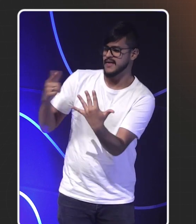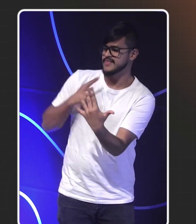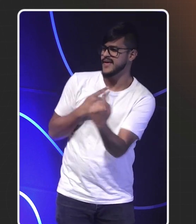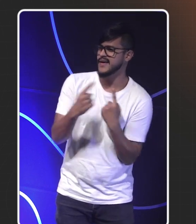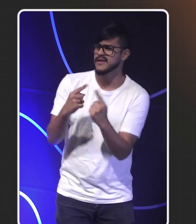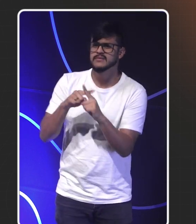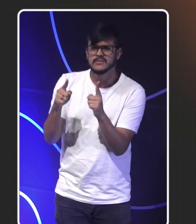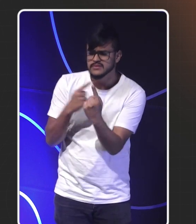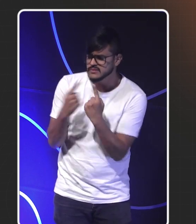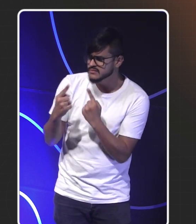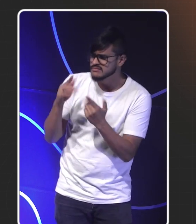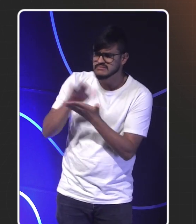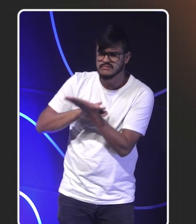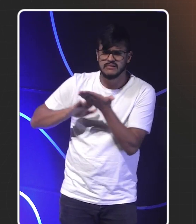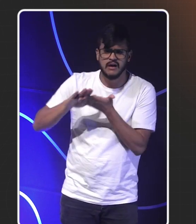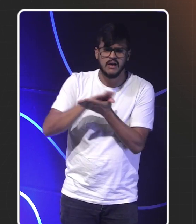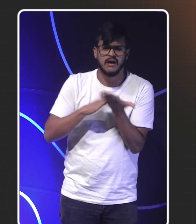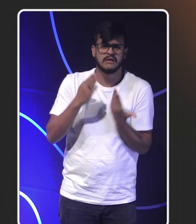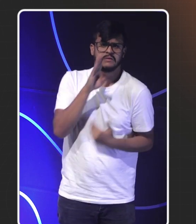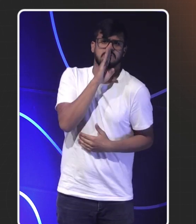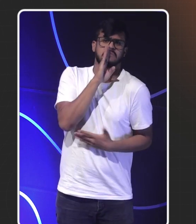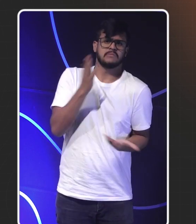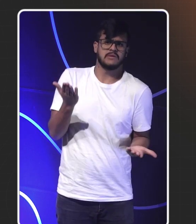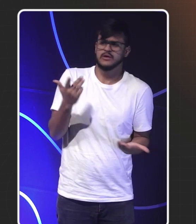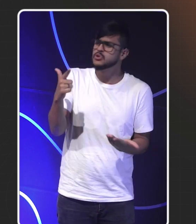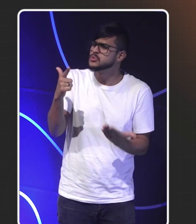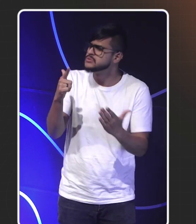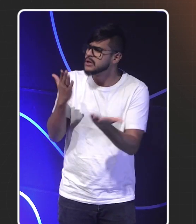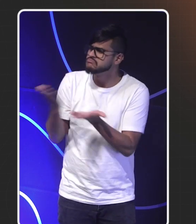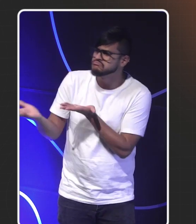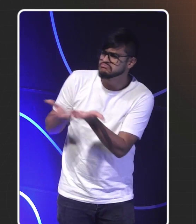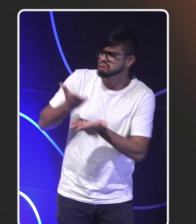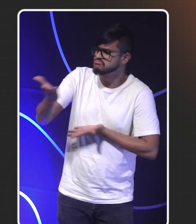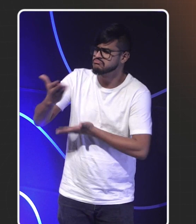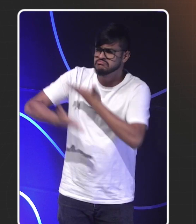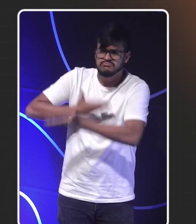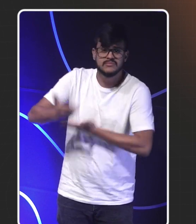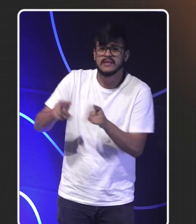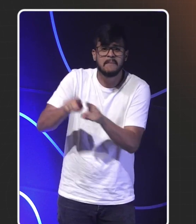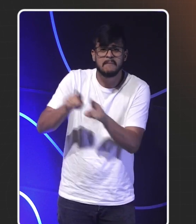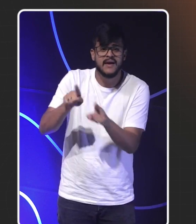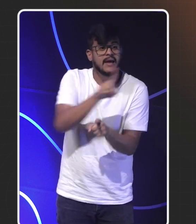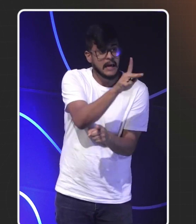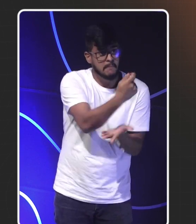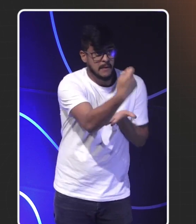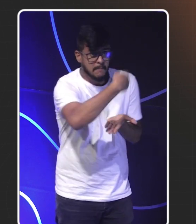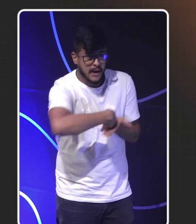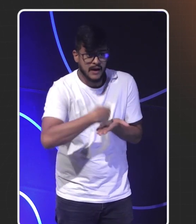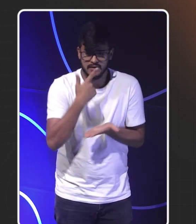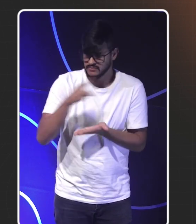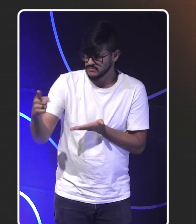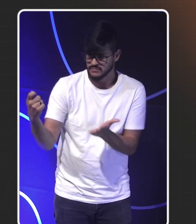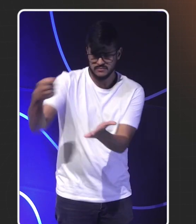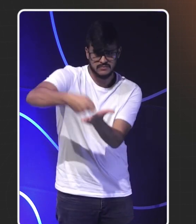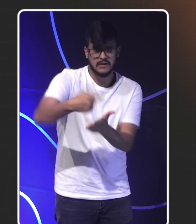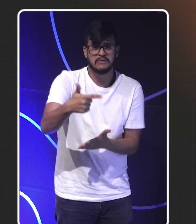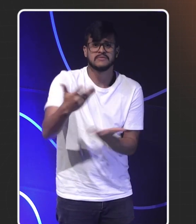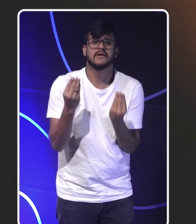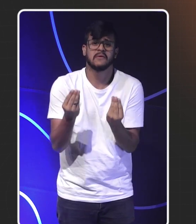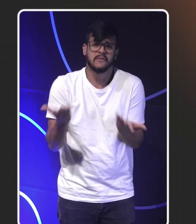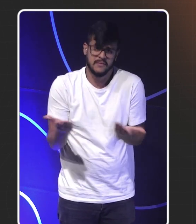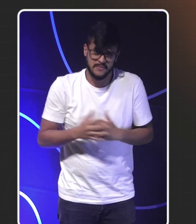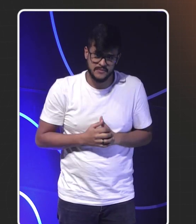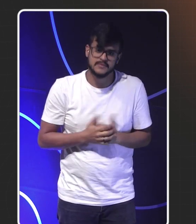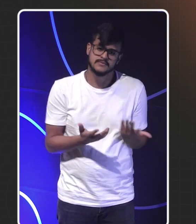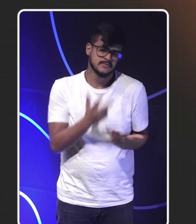com você, como sua comunidade, e nem com o cliente que está te pagando para fazer uma publicidade. Eu achei isso também muito potente, que tem muito a